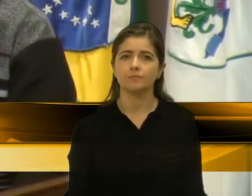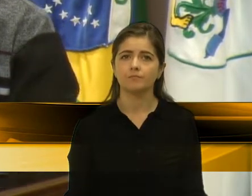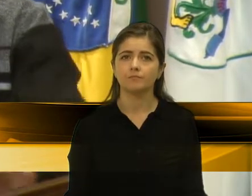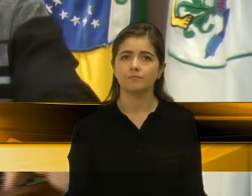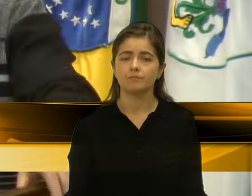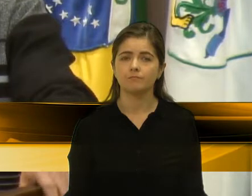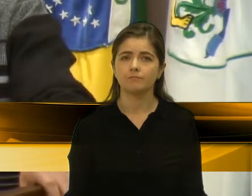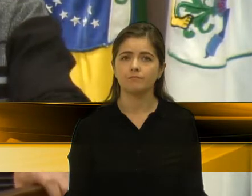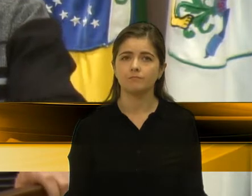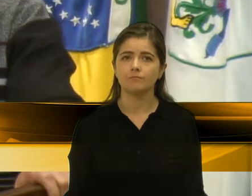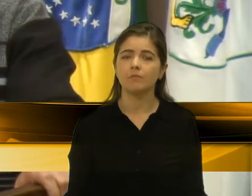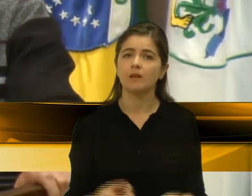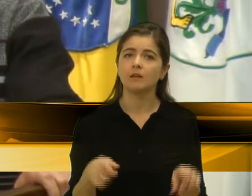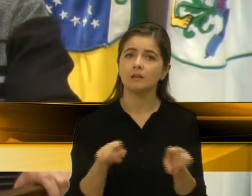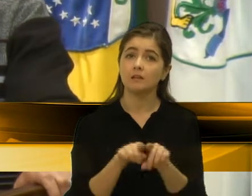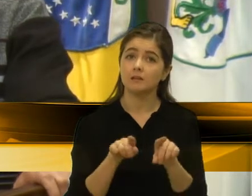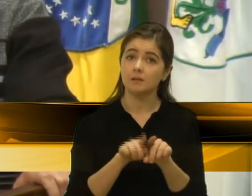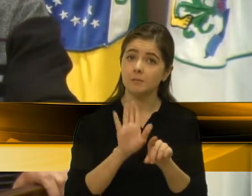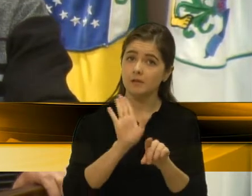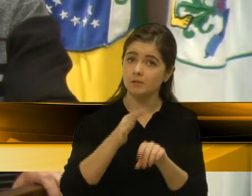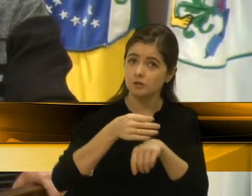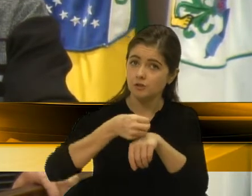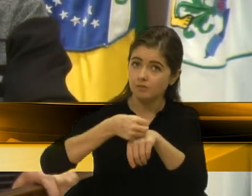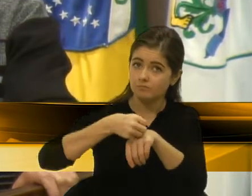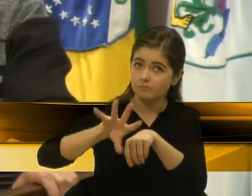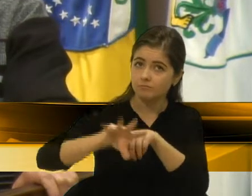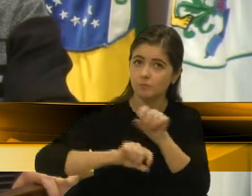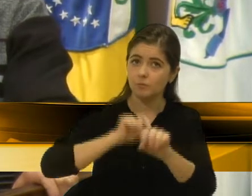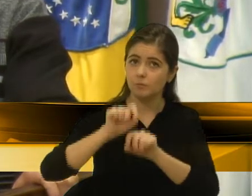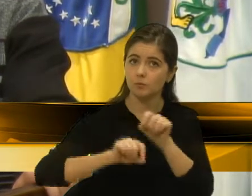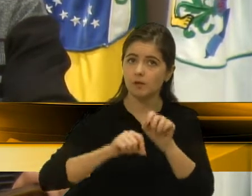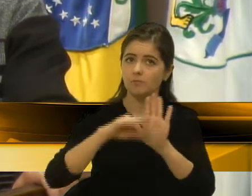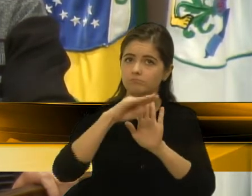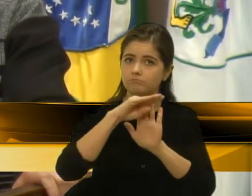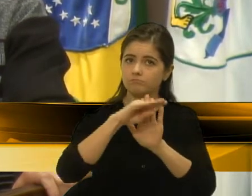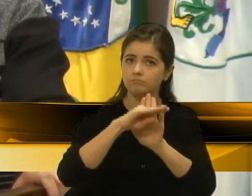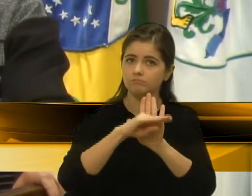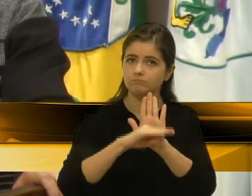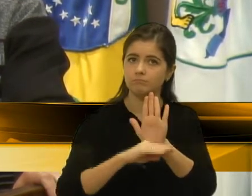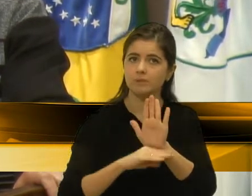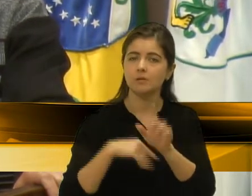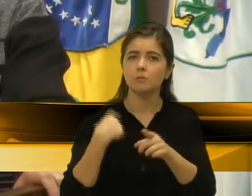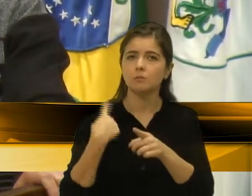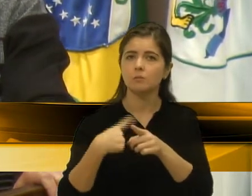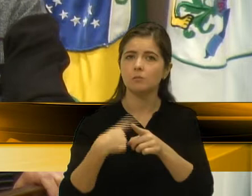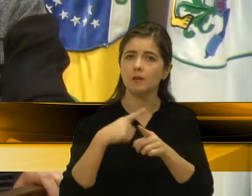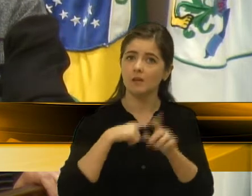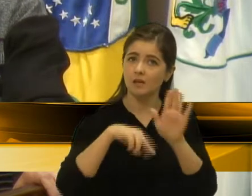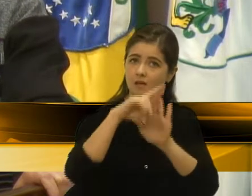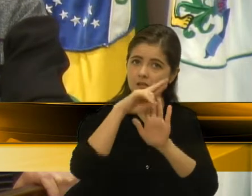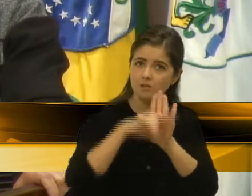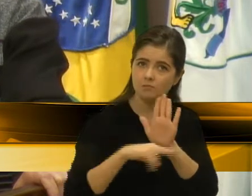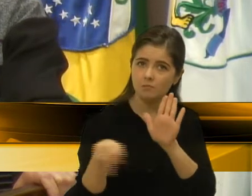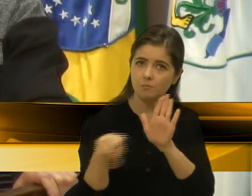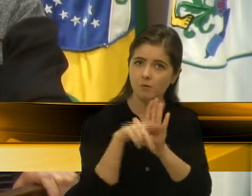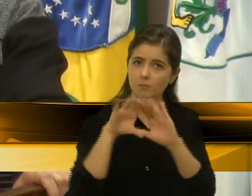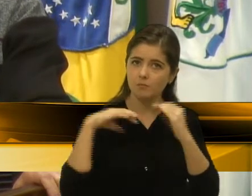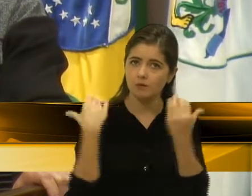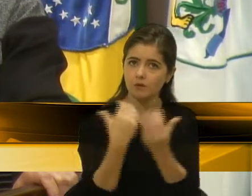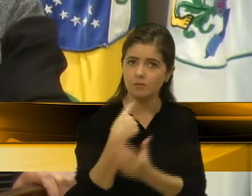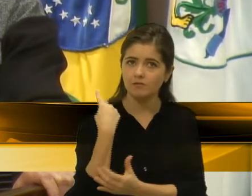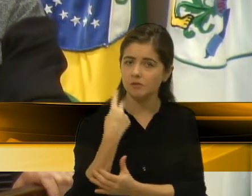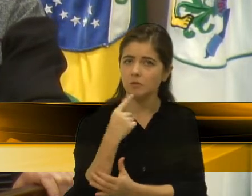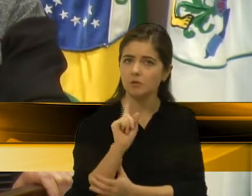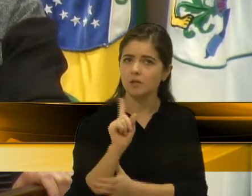minha ressalva. E também já sugiro aqui por que que a pauta, o que que impede no regimento interno da casa que a pauta não